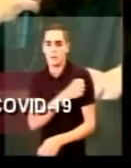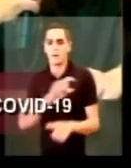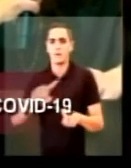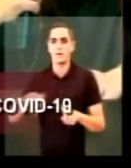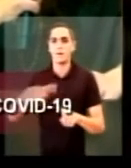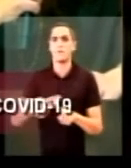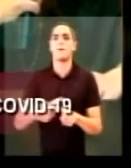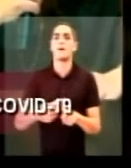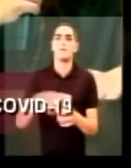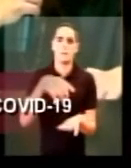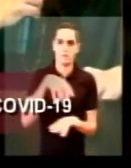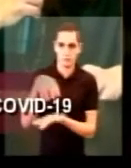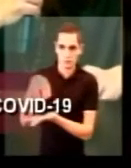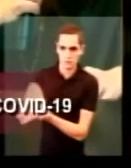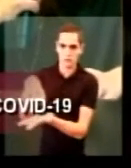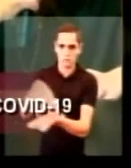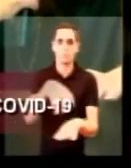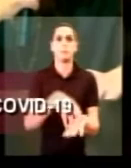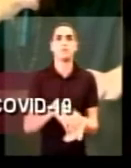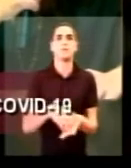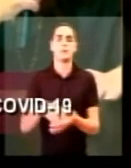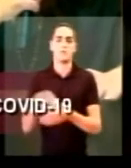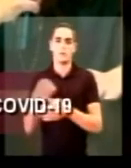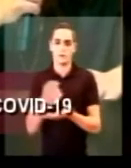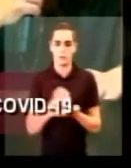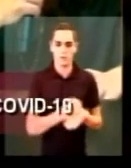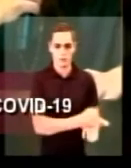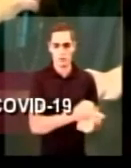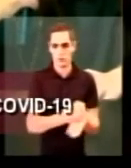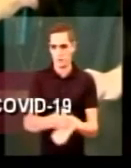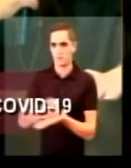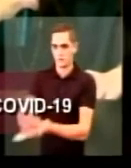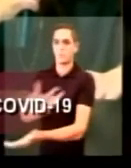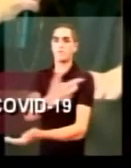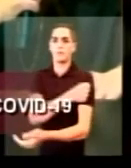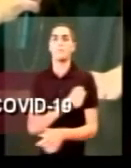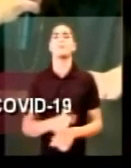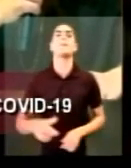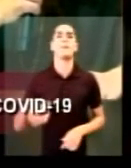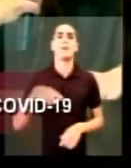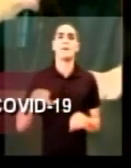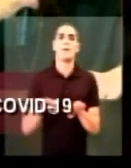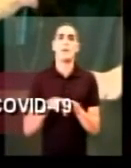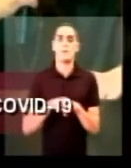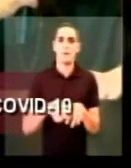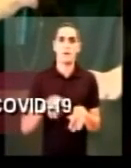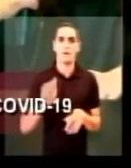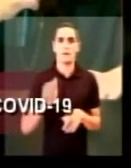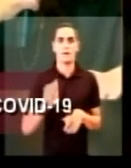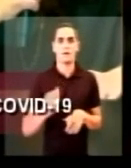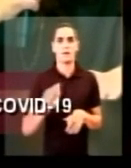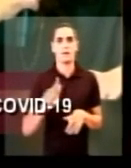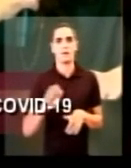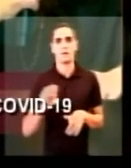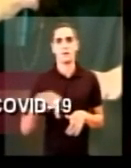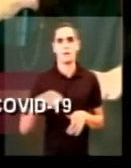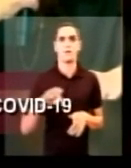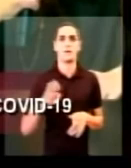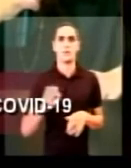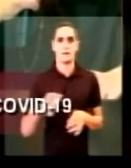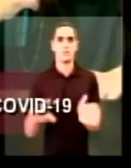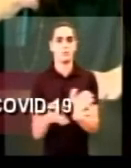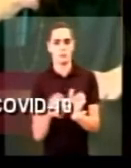de 420 trabalhadores da saúde envolvidos nessa estratégia. Agentes de saúde na triagem,